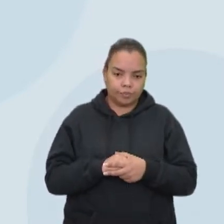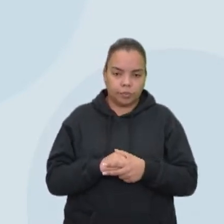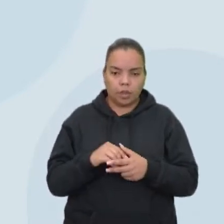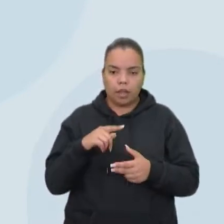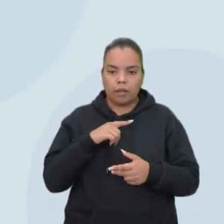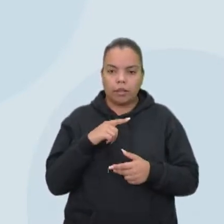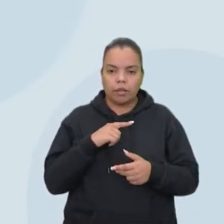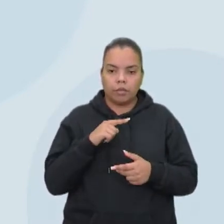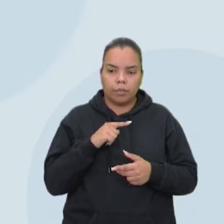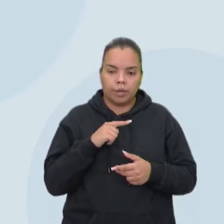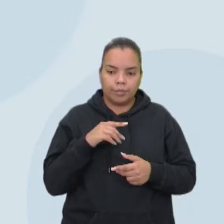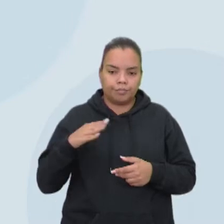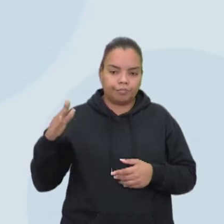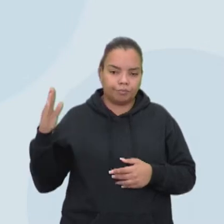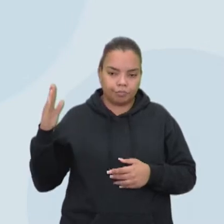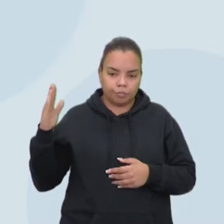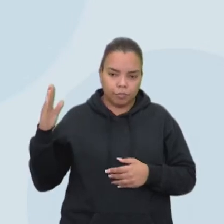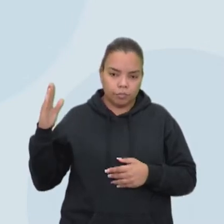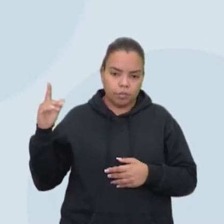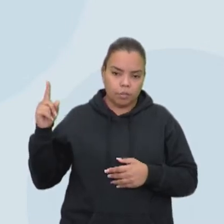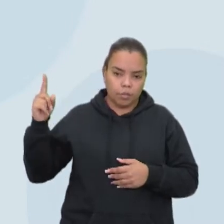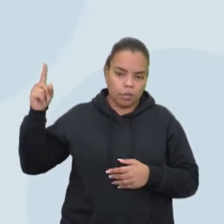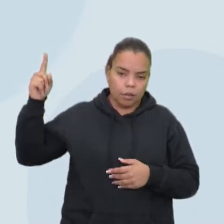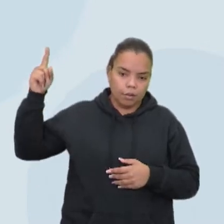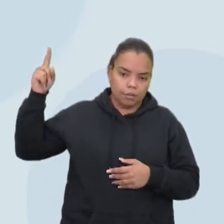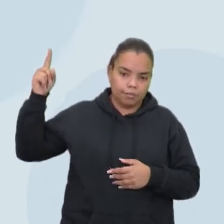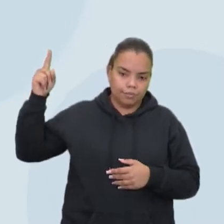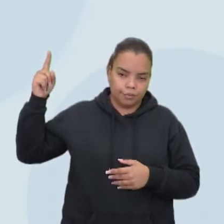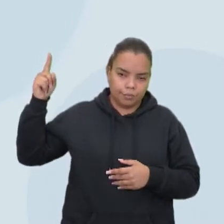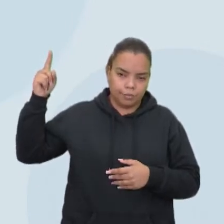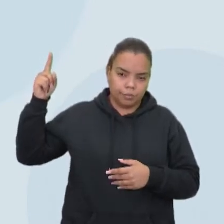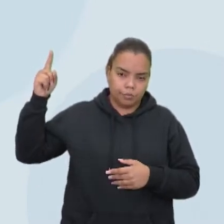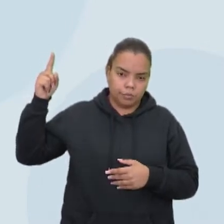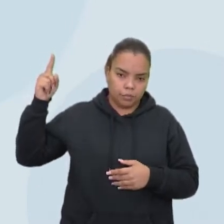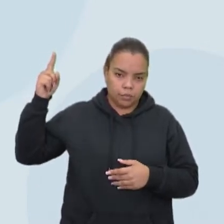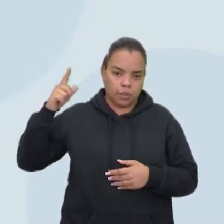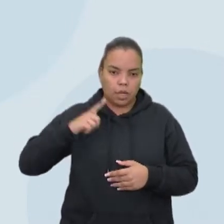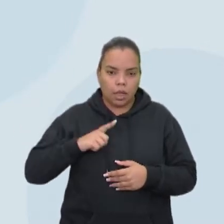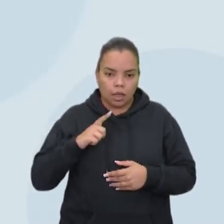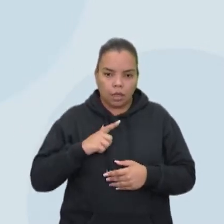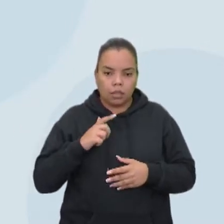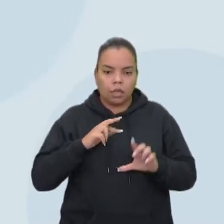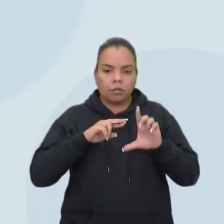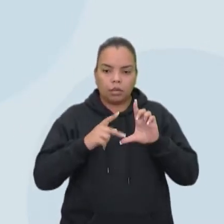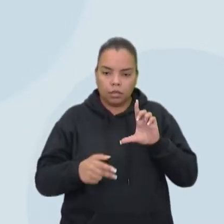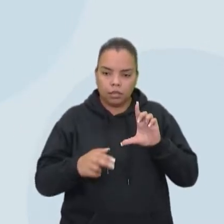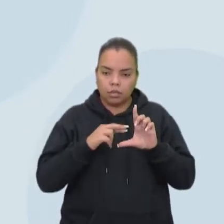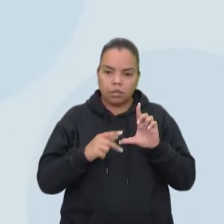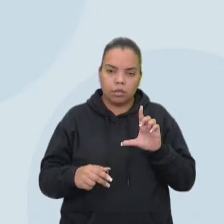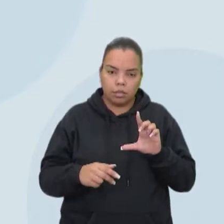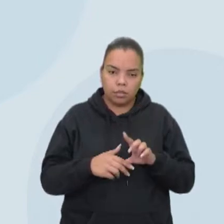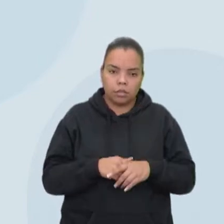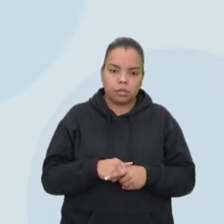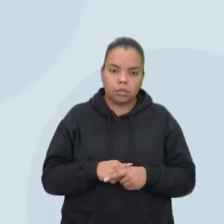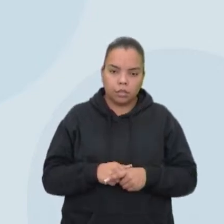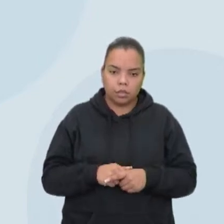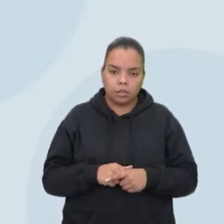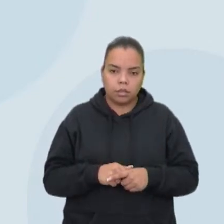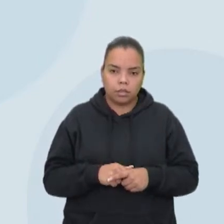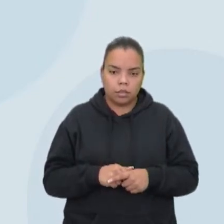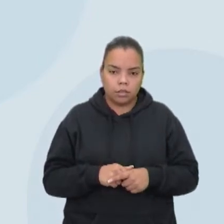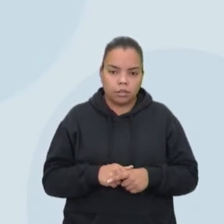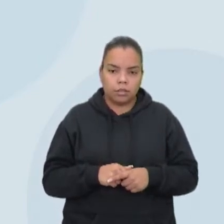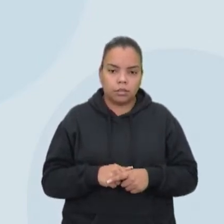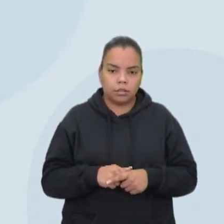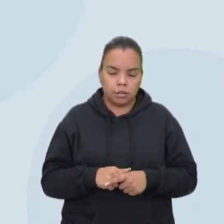lado direito, mais acima, a gente percebe os ícones das redes sociais, né, que normalmente vem nos blogs. E eu também